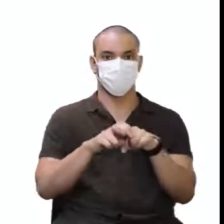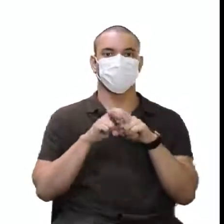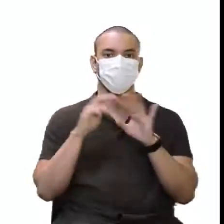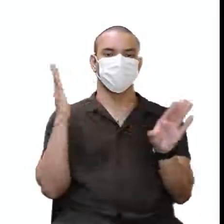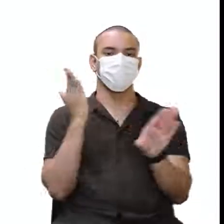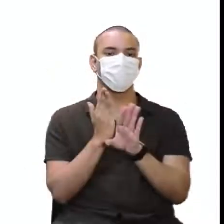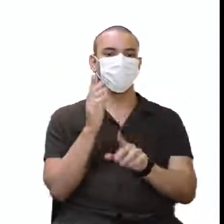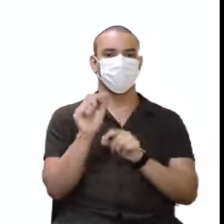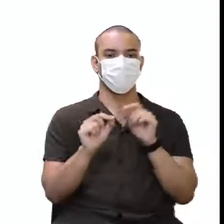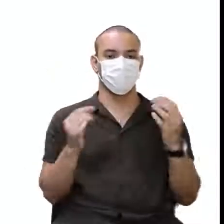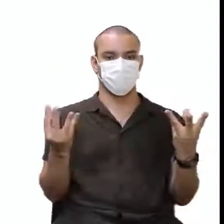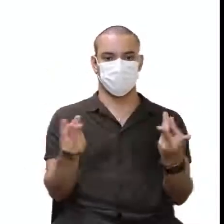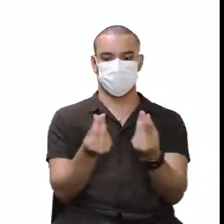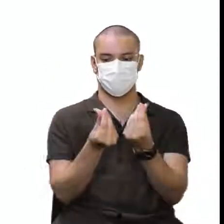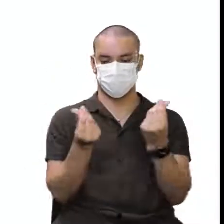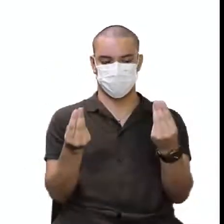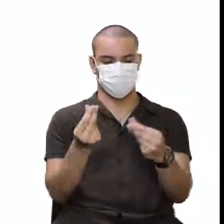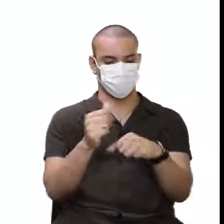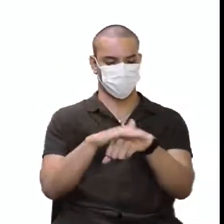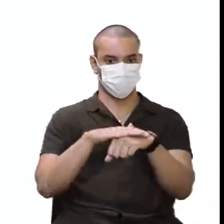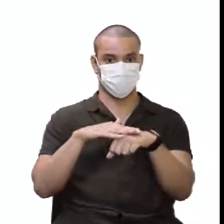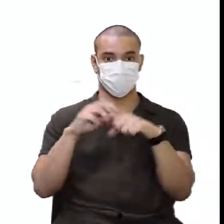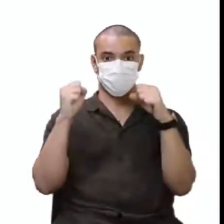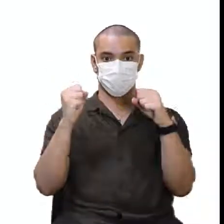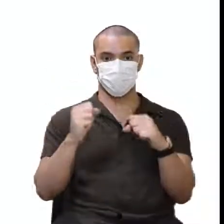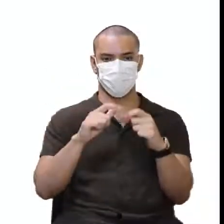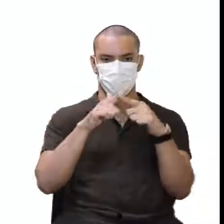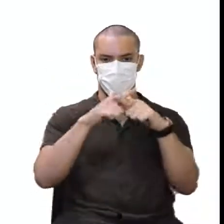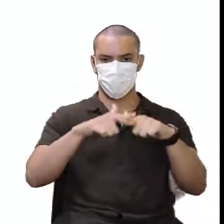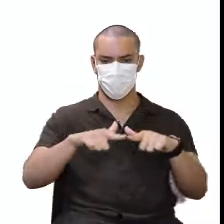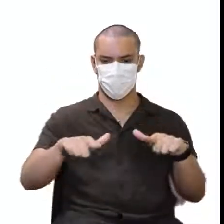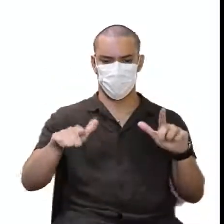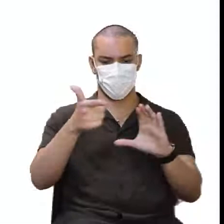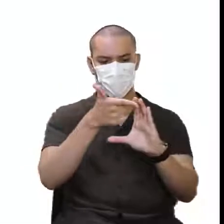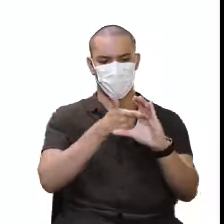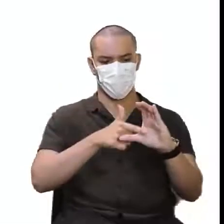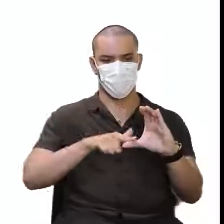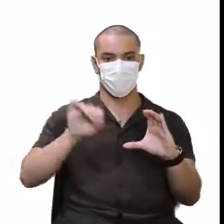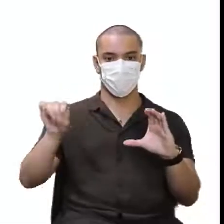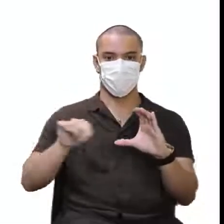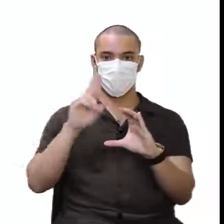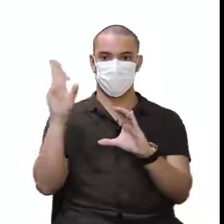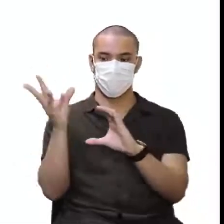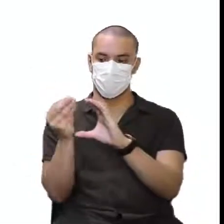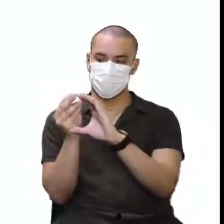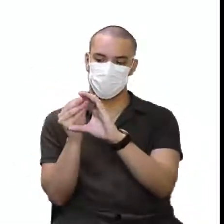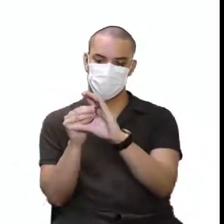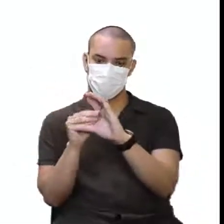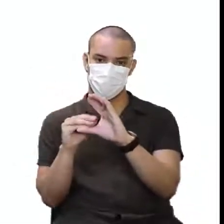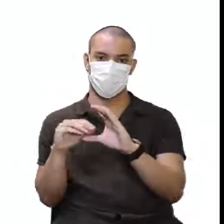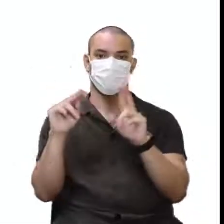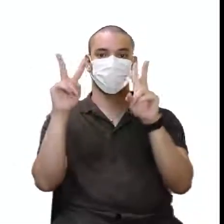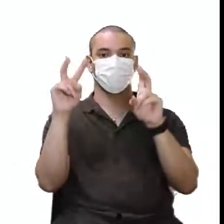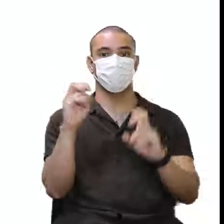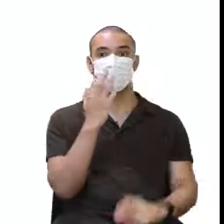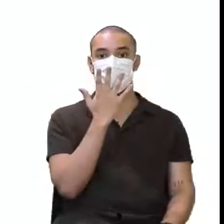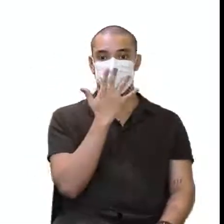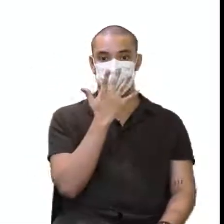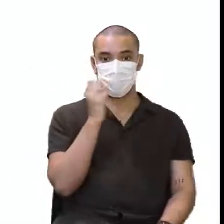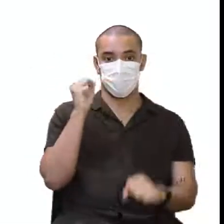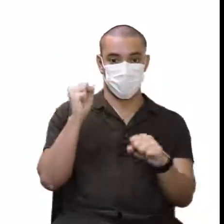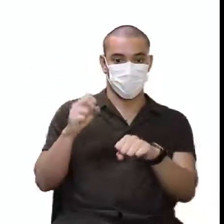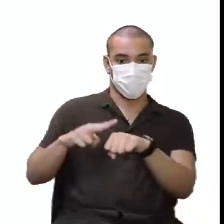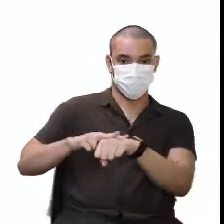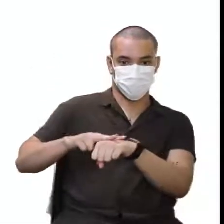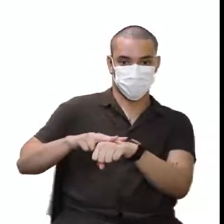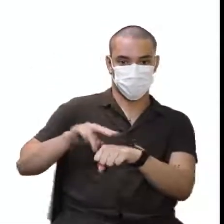relação à textura, poderia ser lisa ou rugosa. Em relação à cor,